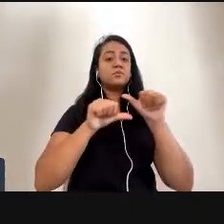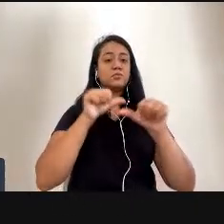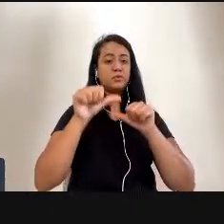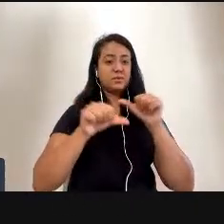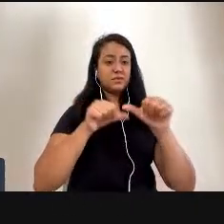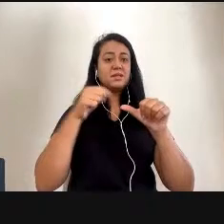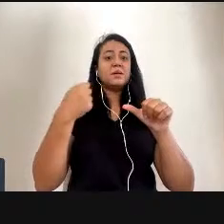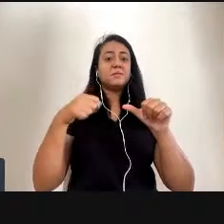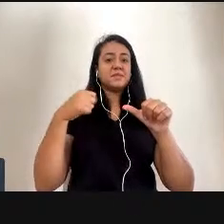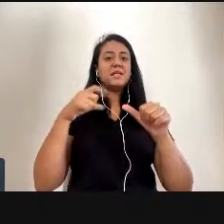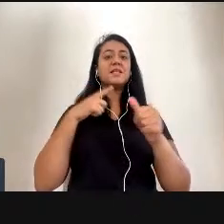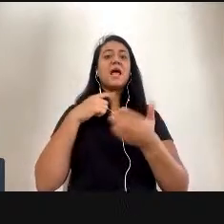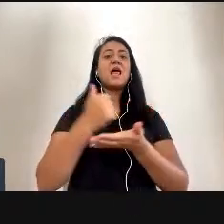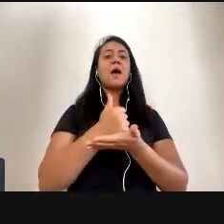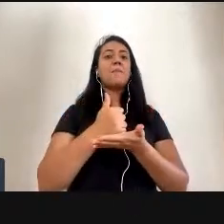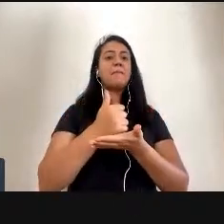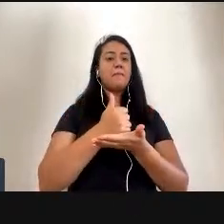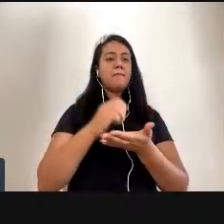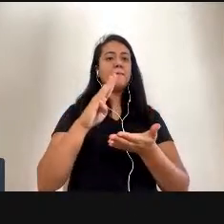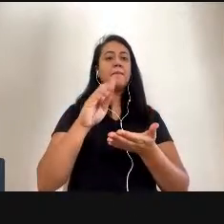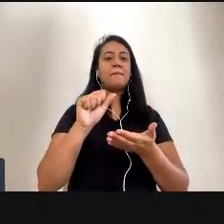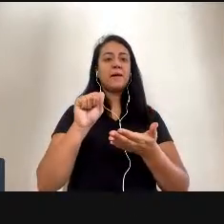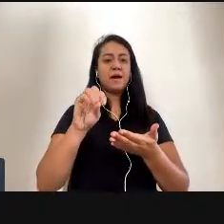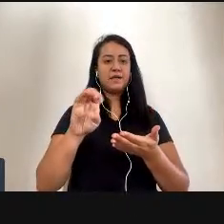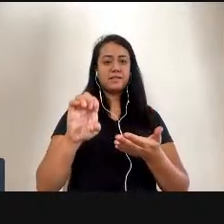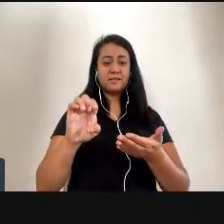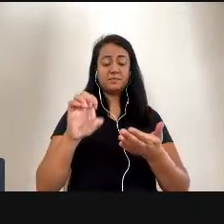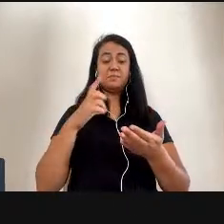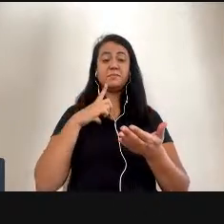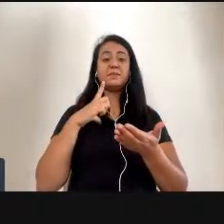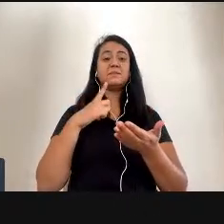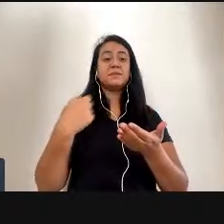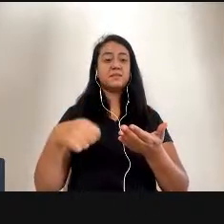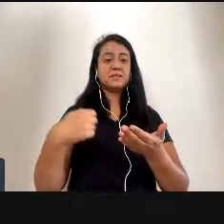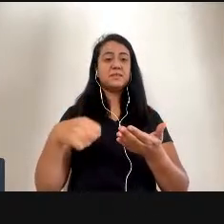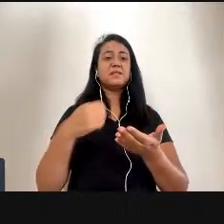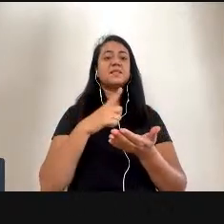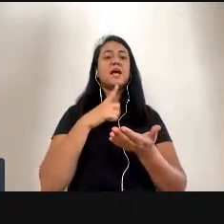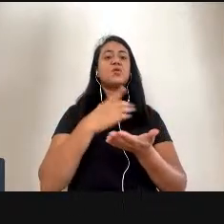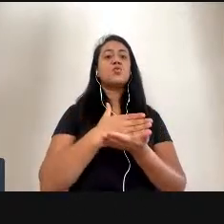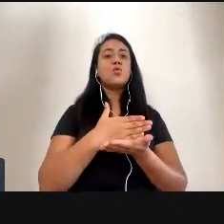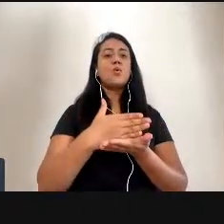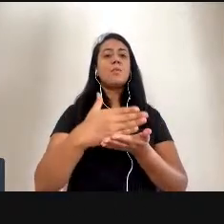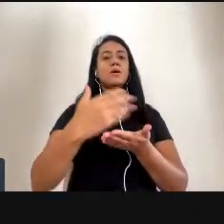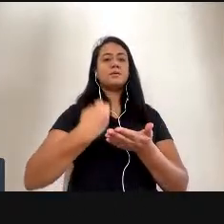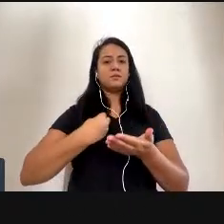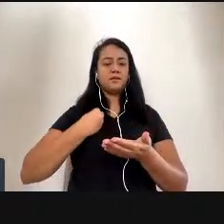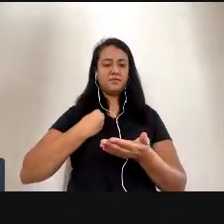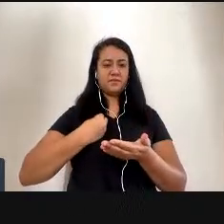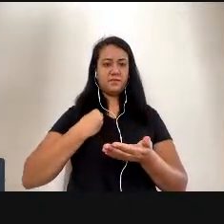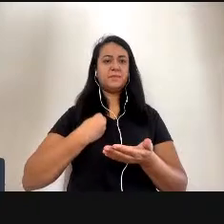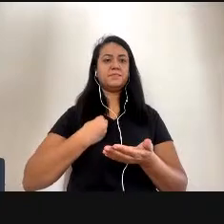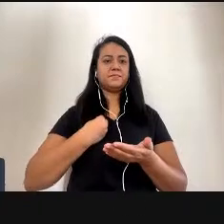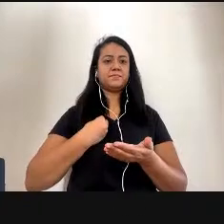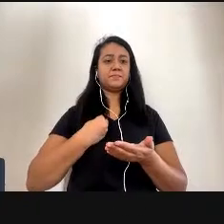estar na base. Se ela não estiver na base, ela não faz sentido nenhum. E aí, nesse sentido,